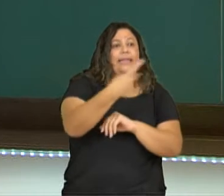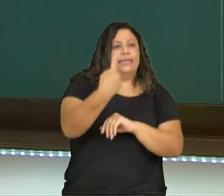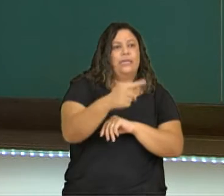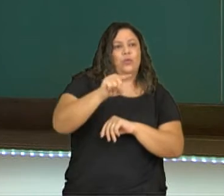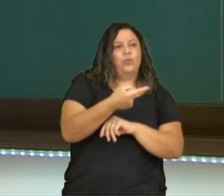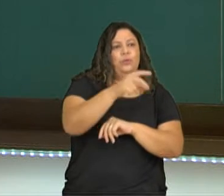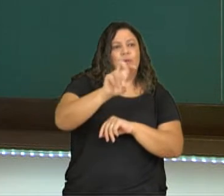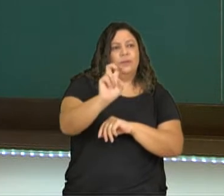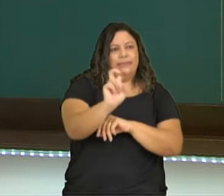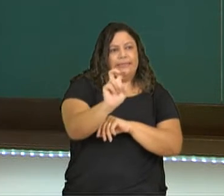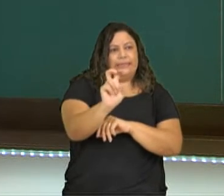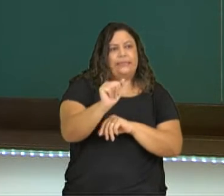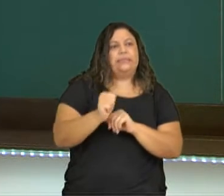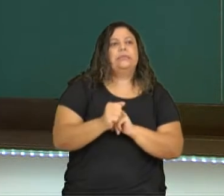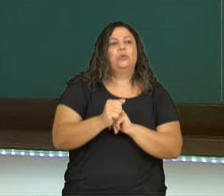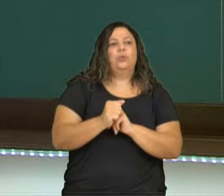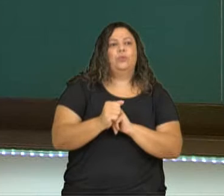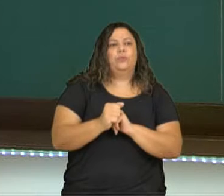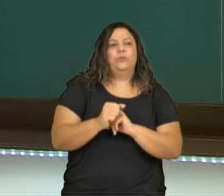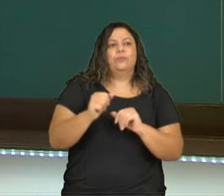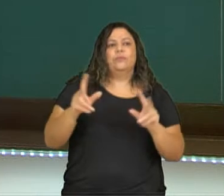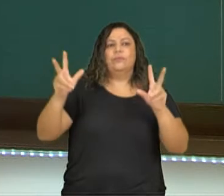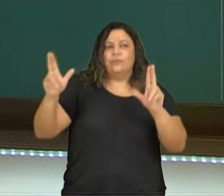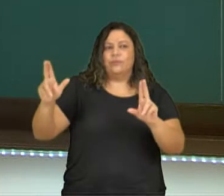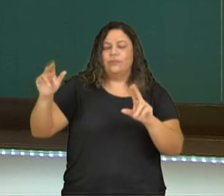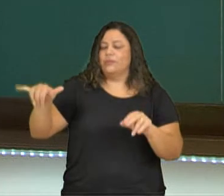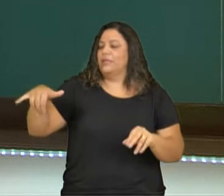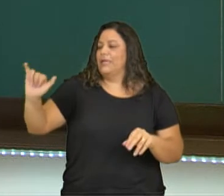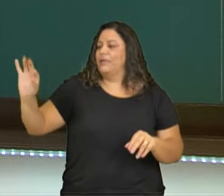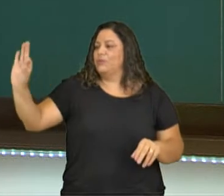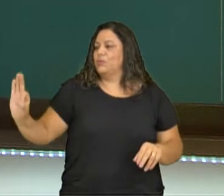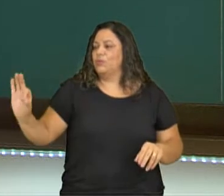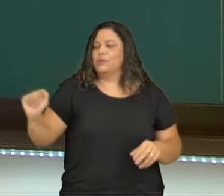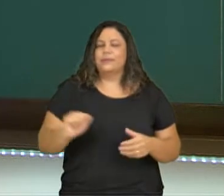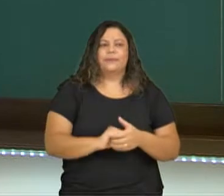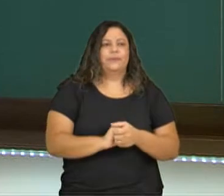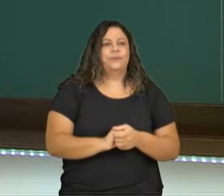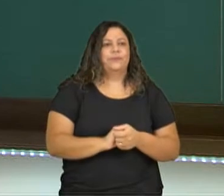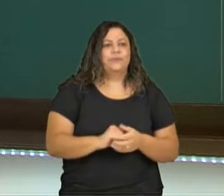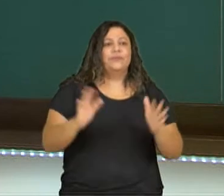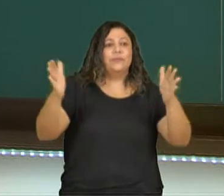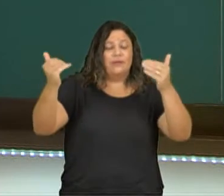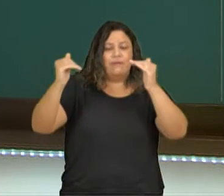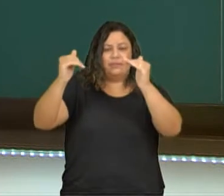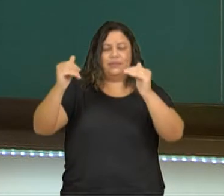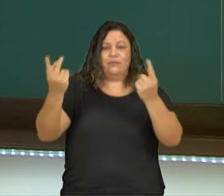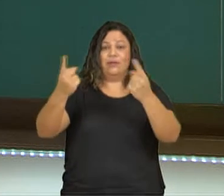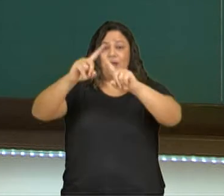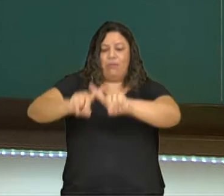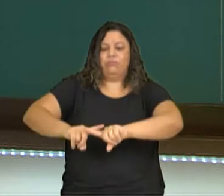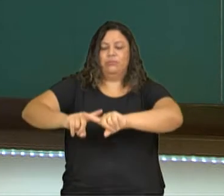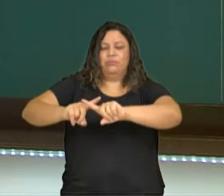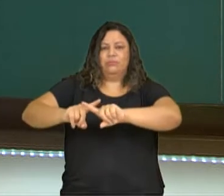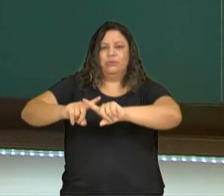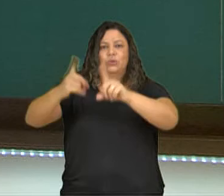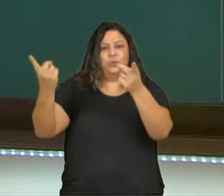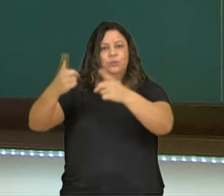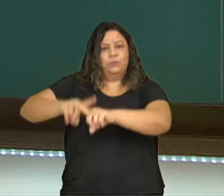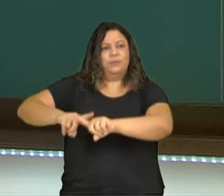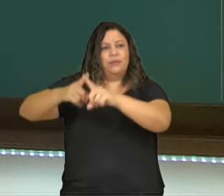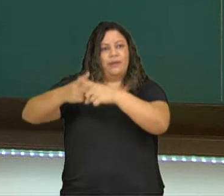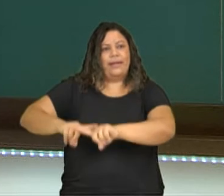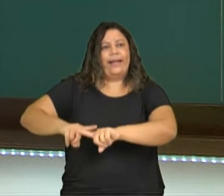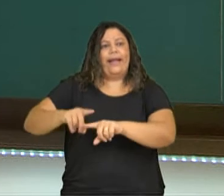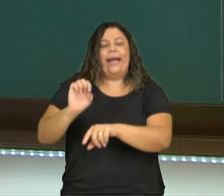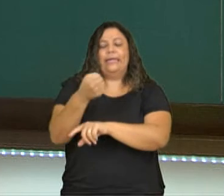31,5 que foi o informado no enunciado, me dá Y% de rendimento. Fazendo a regra de 3, nós chegamos a